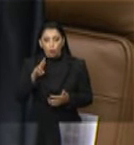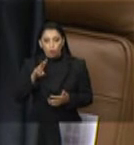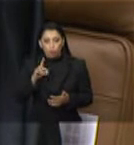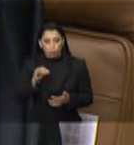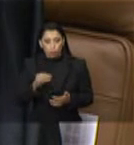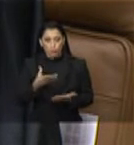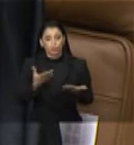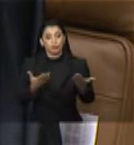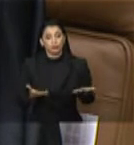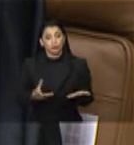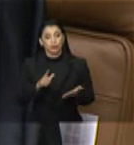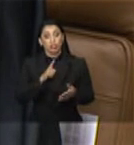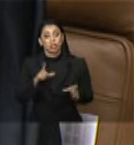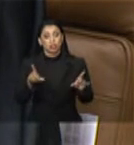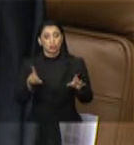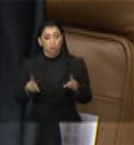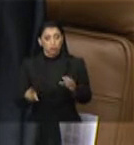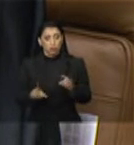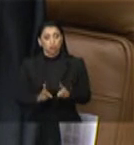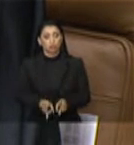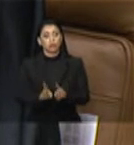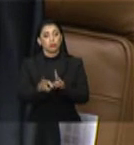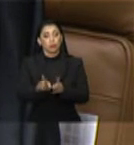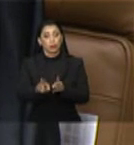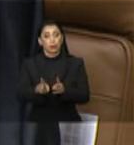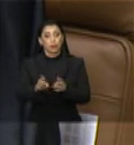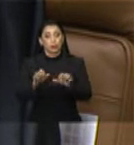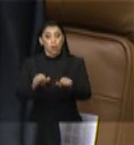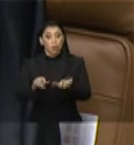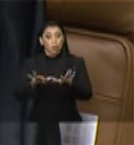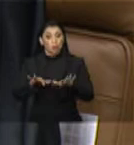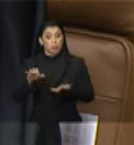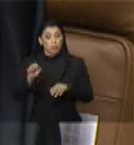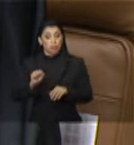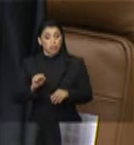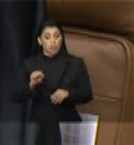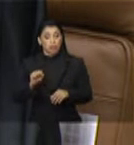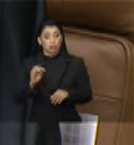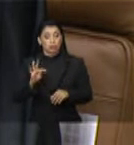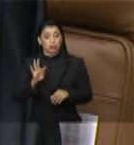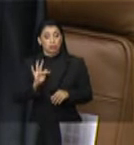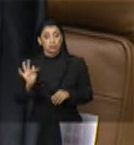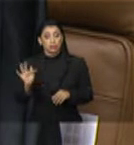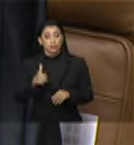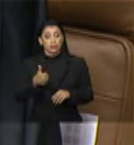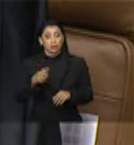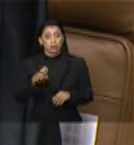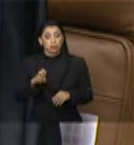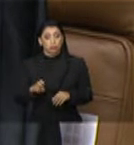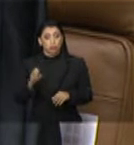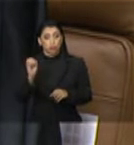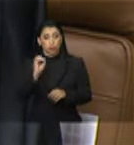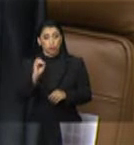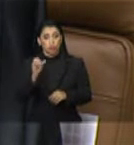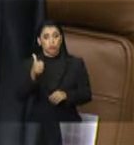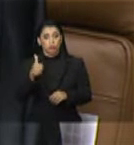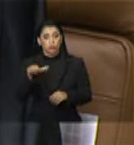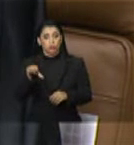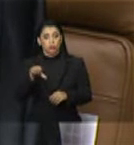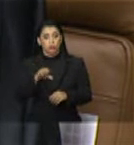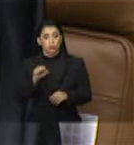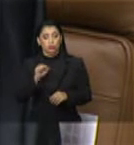acrescentou então sua excelência o plenário desta corte na sessão de 15 de outubro 1998